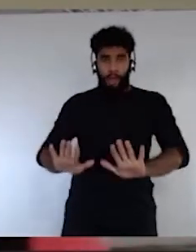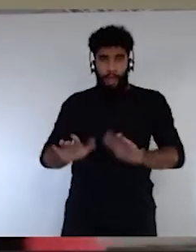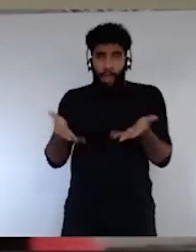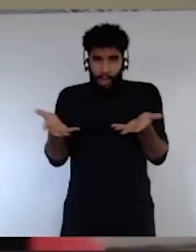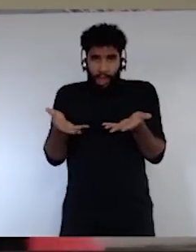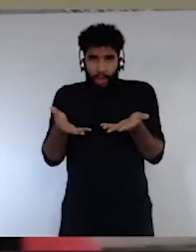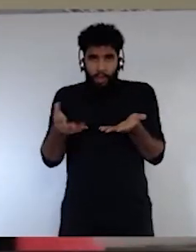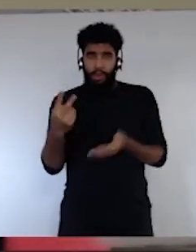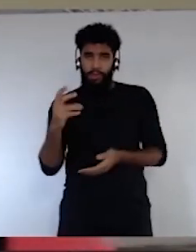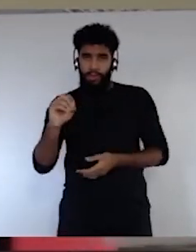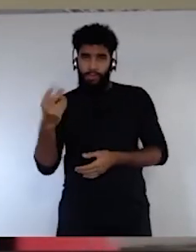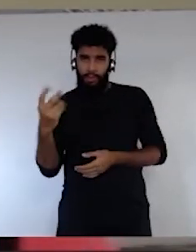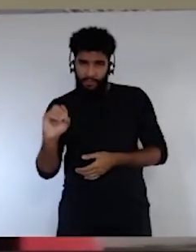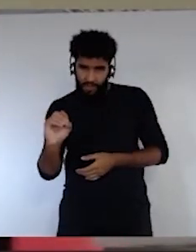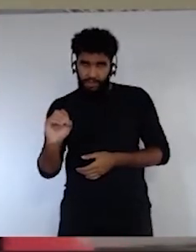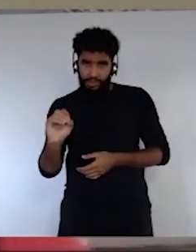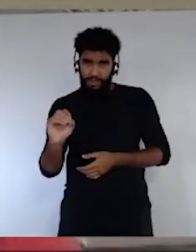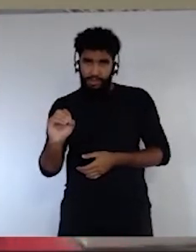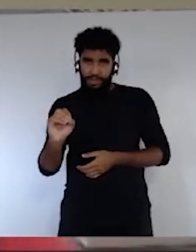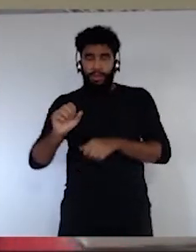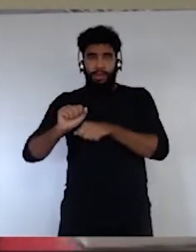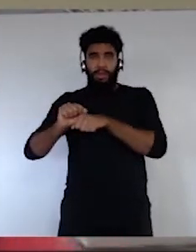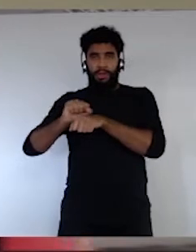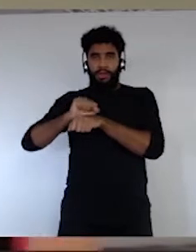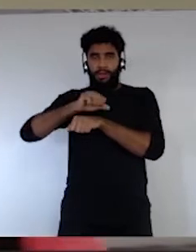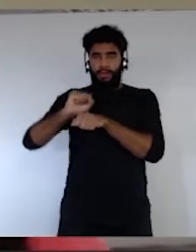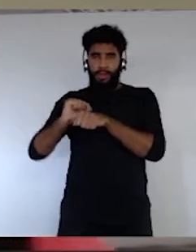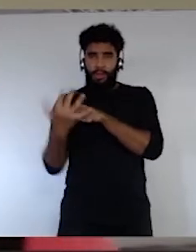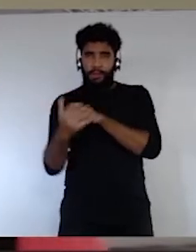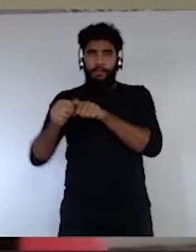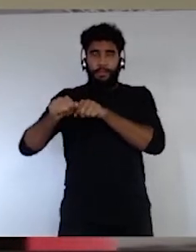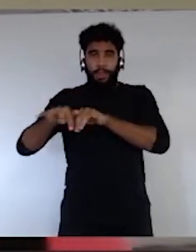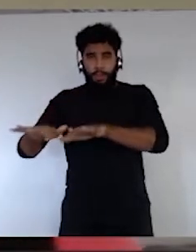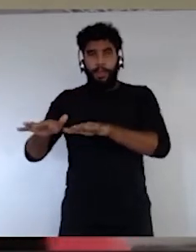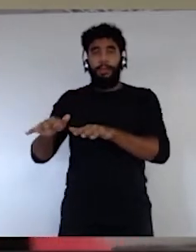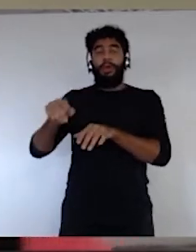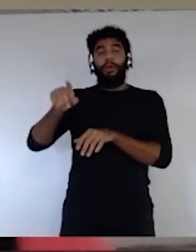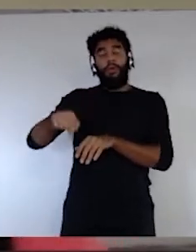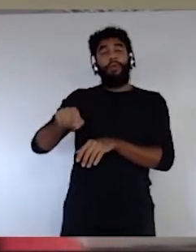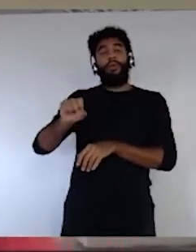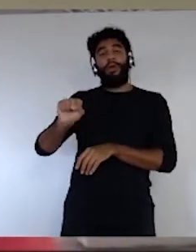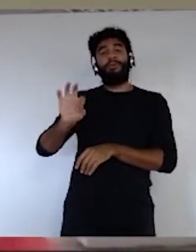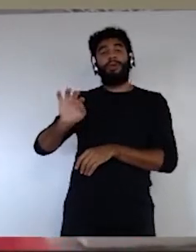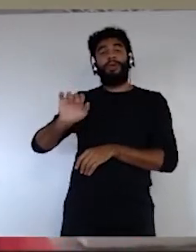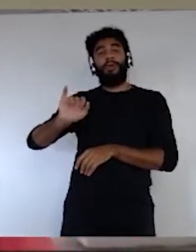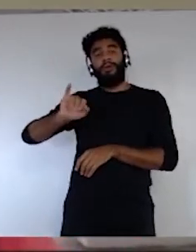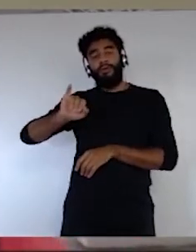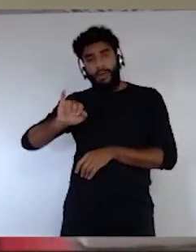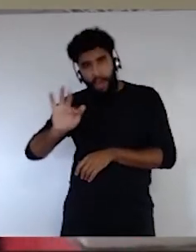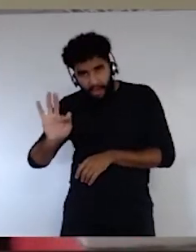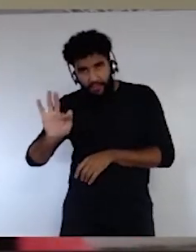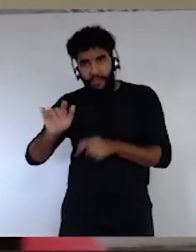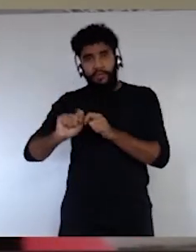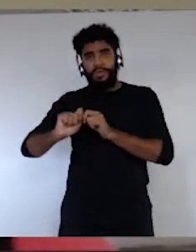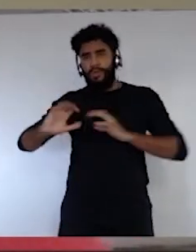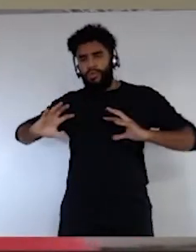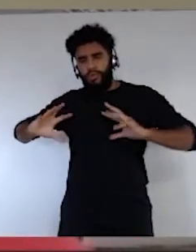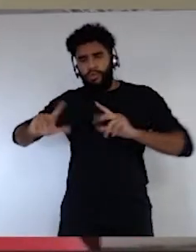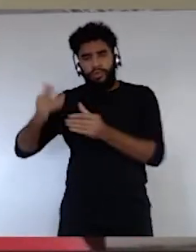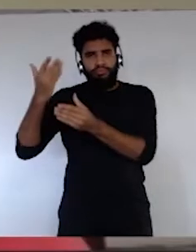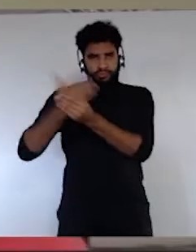em 2020, a emenda regimental 53 do Supremo abarcou todos os processos.